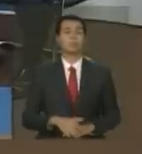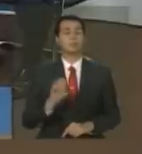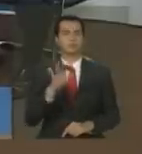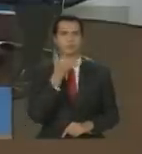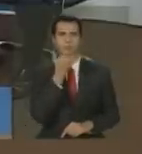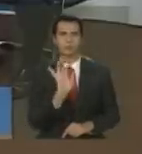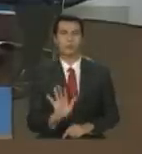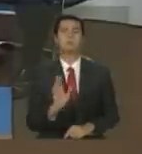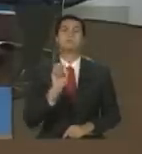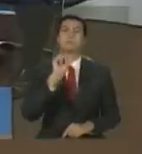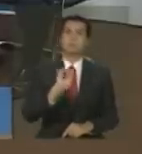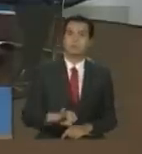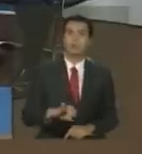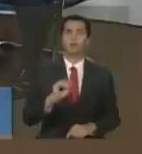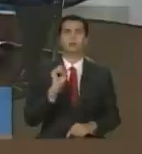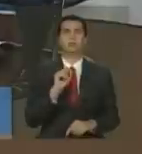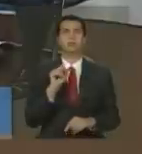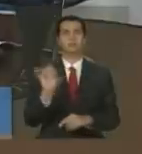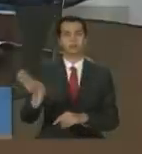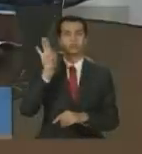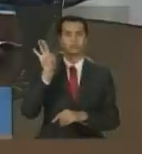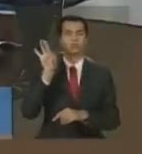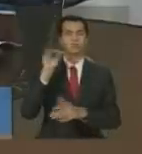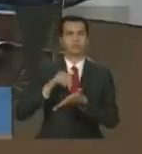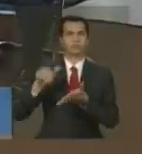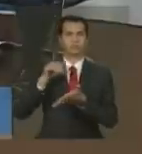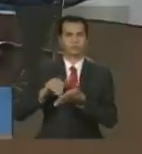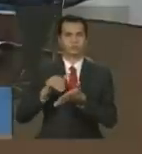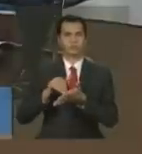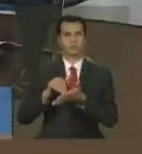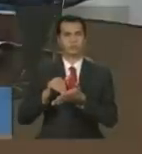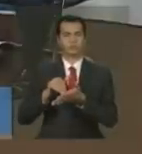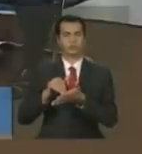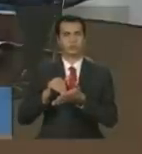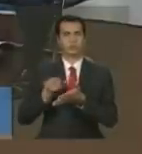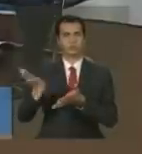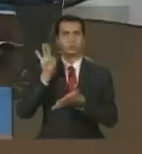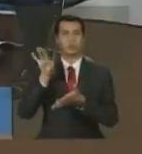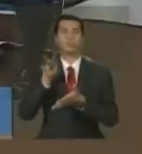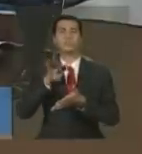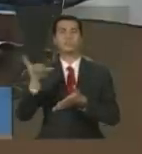da secretaria, automaticamente ele indica o seu